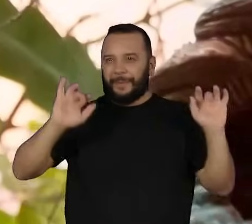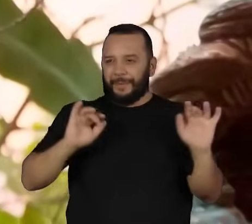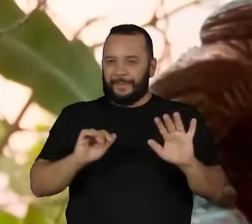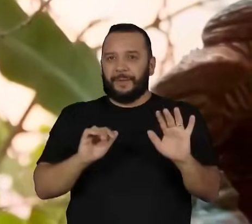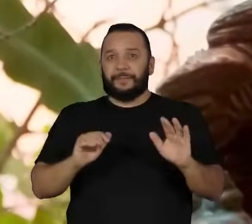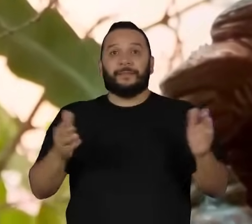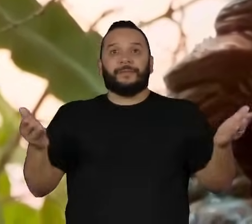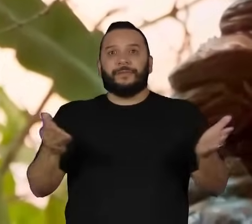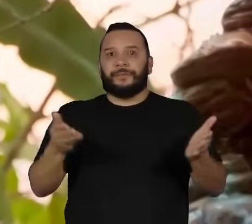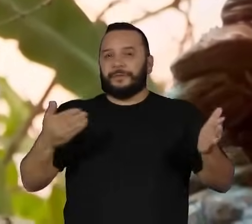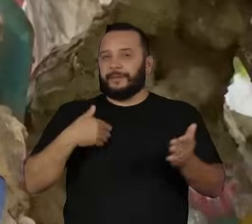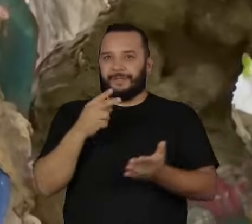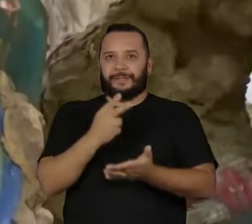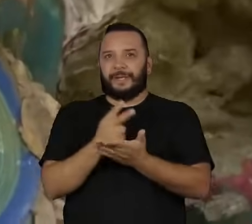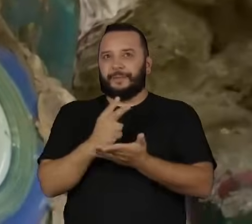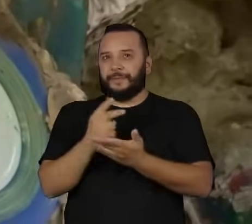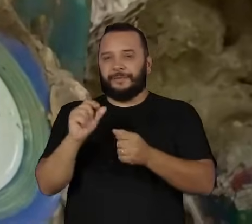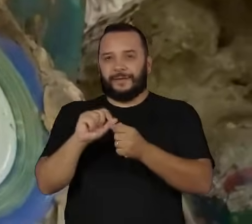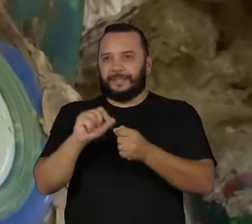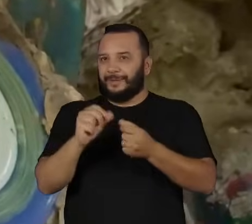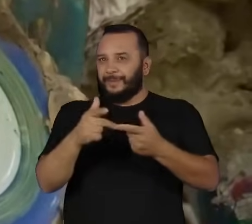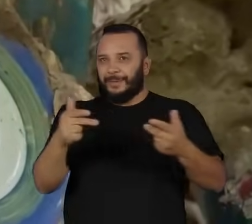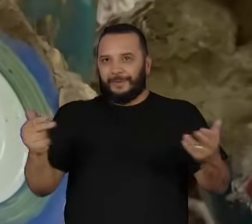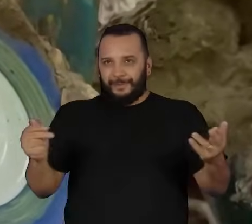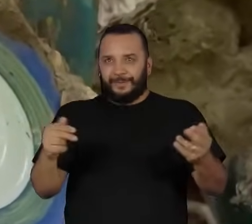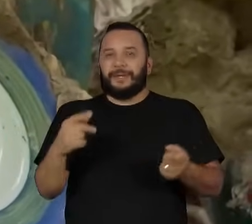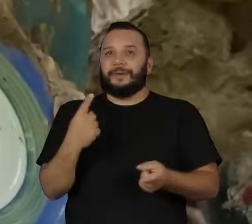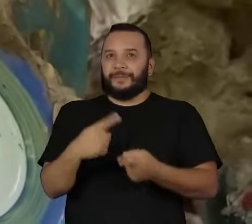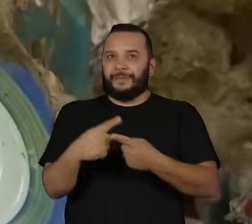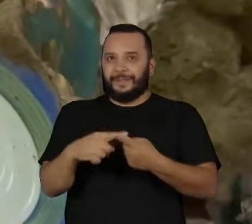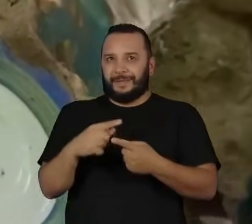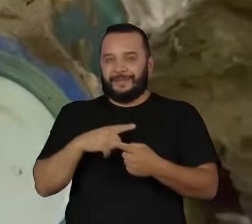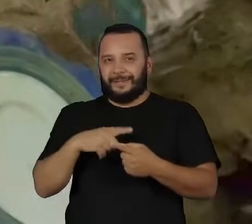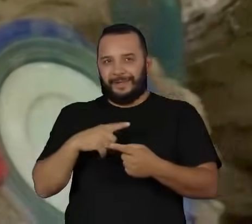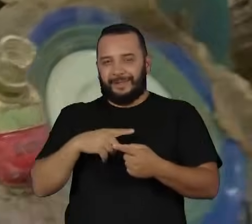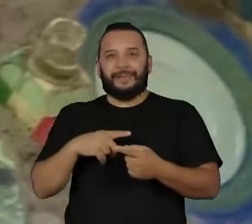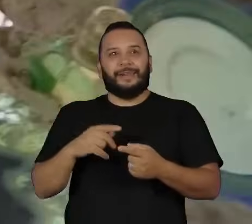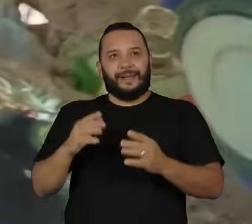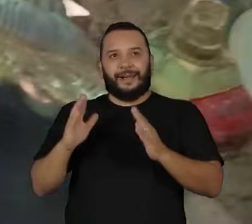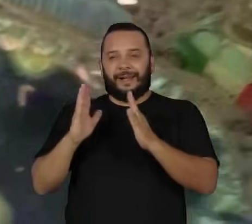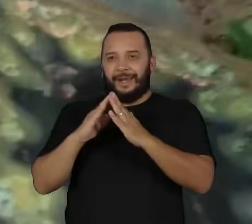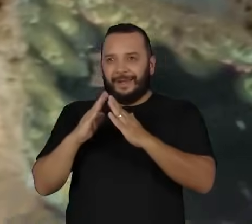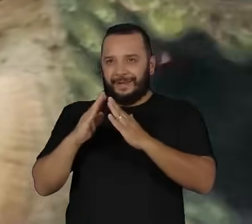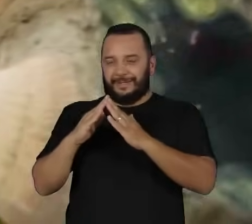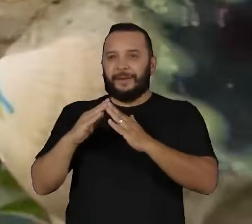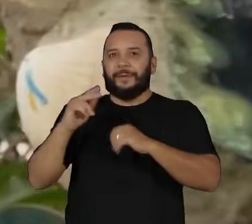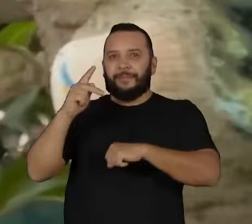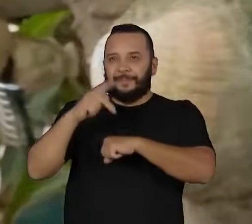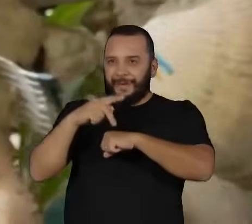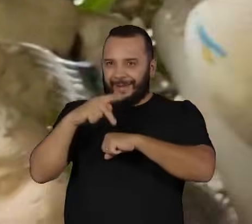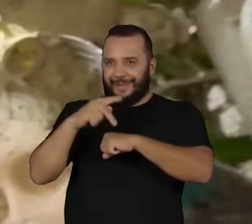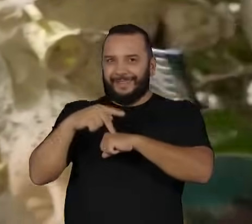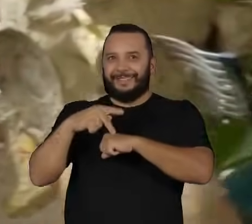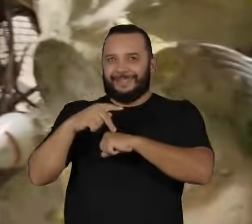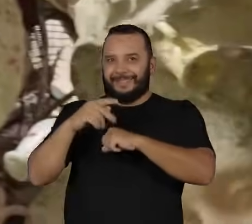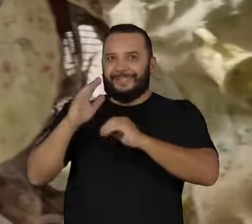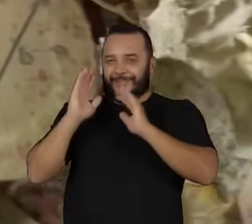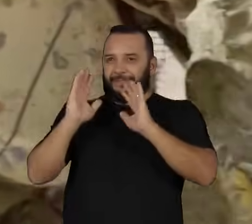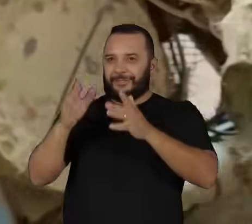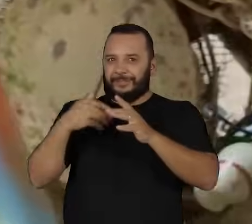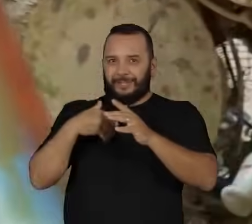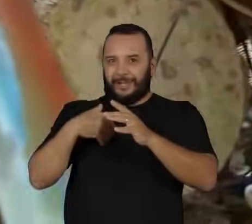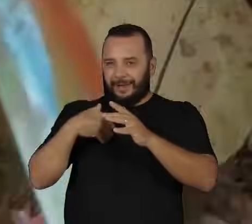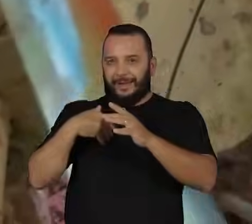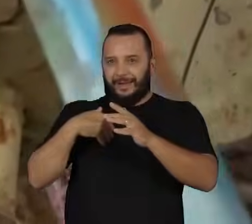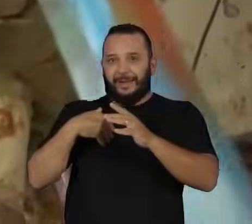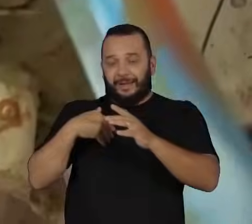sempre fazendo alguma coisa, porque ficou a casa de pedra, que era duas casas ao mesmo tempo, casa de madeira, casa de pedra, essa parte ficou, que a parte do jardim, a